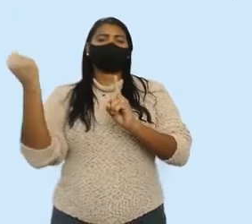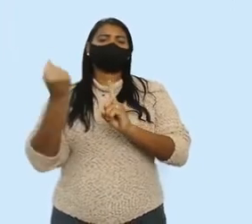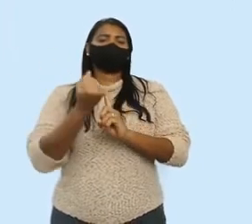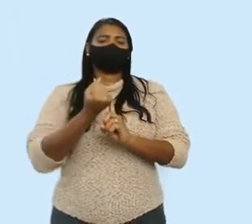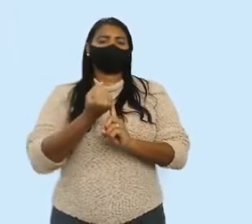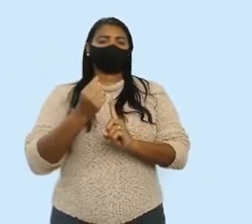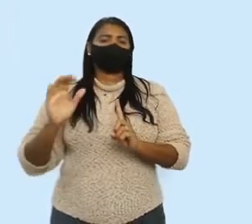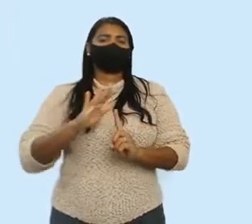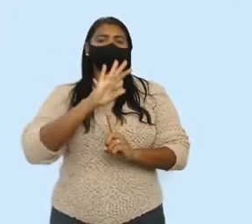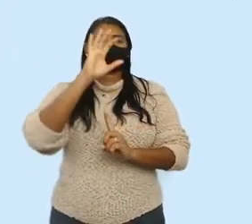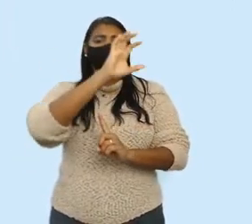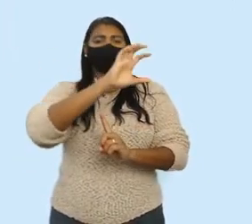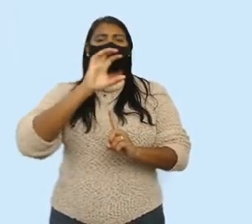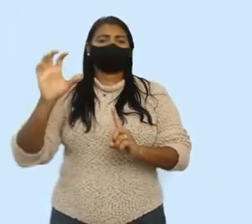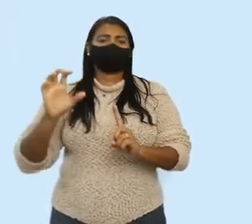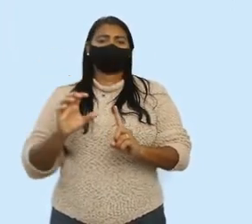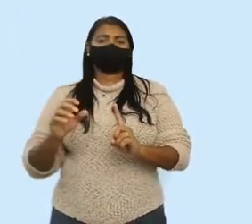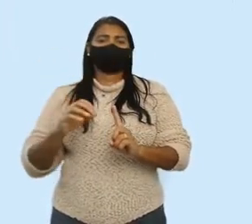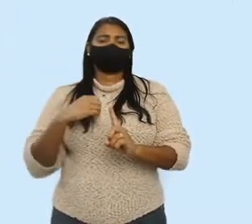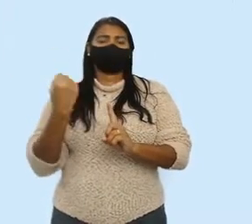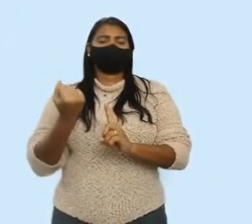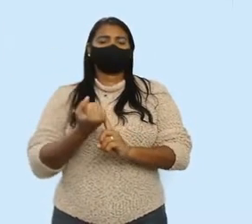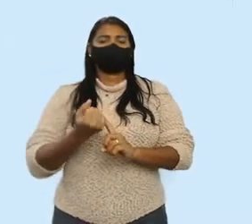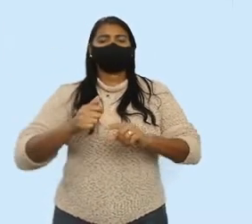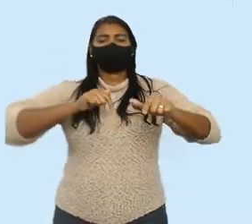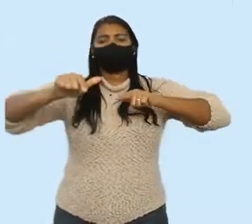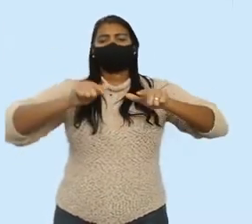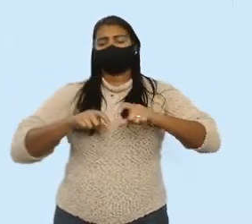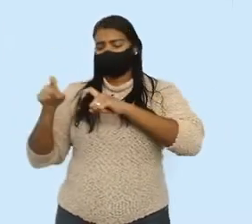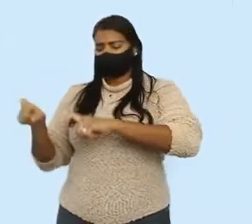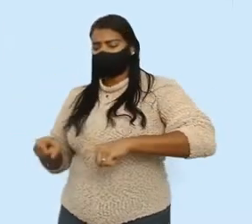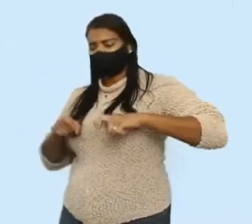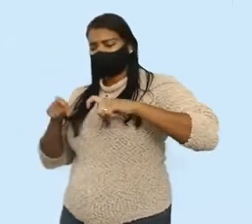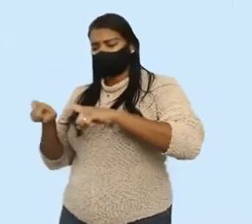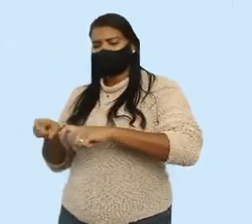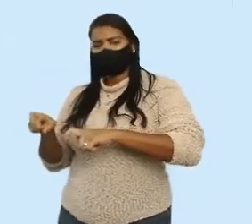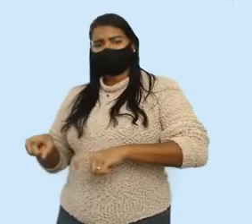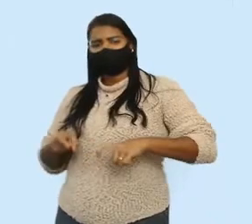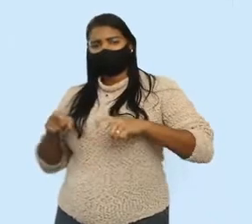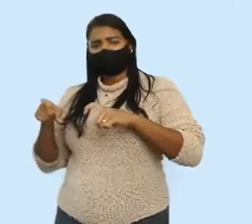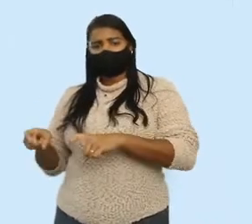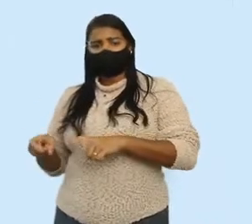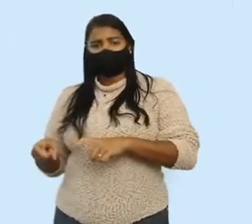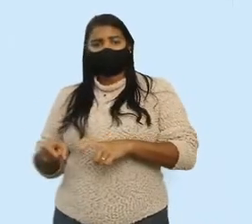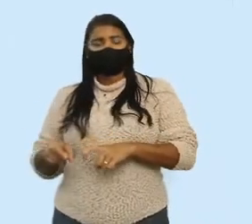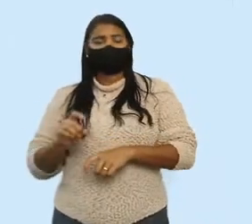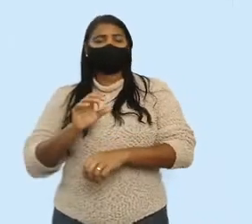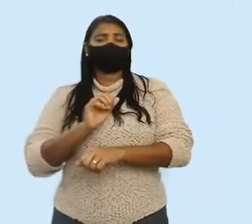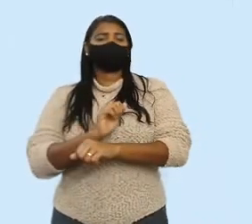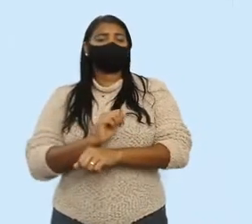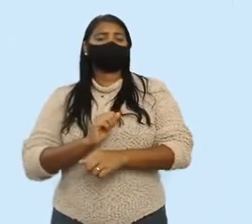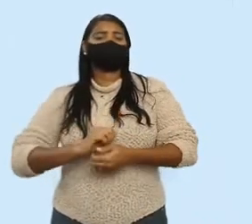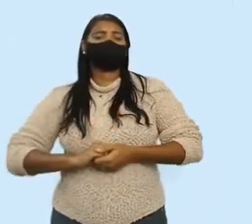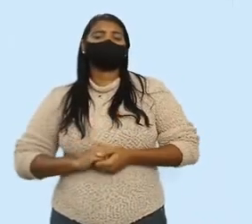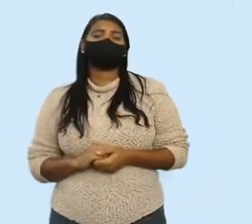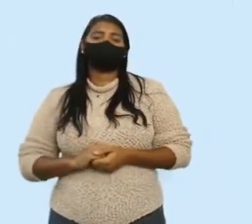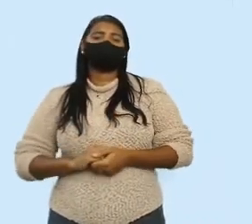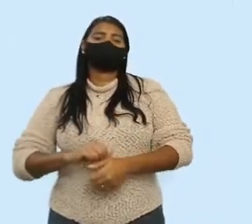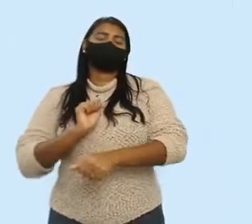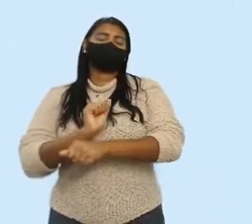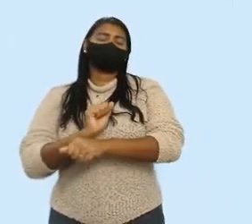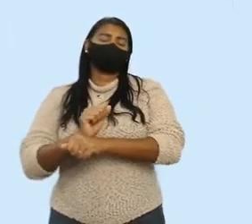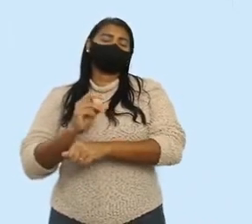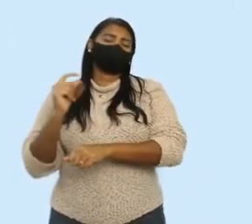que a maior parte da população vivia no campo, os trabalhadores, eles ficaram alheios a esse processo, esperando